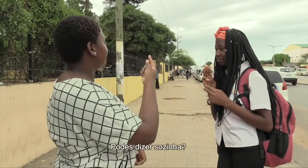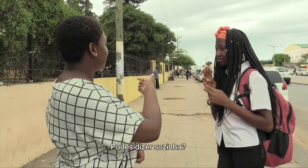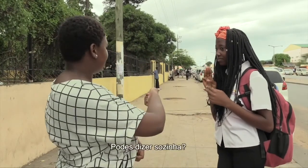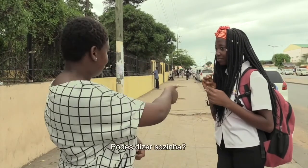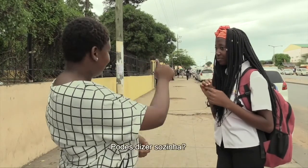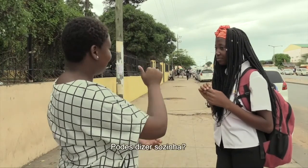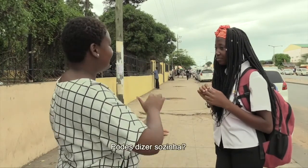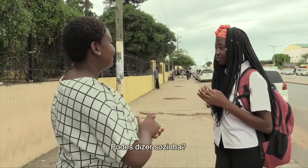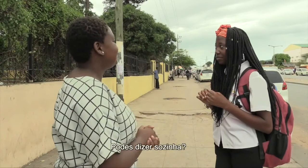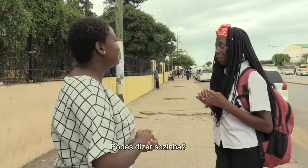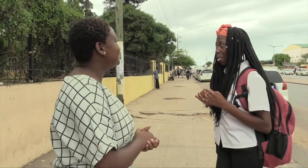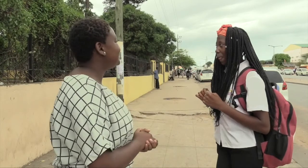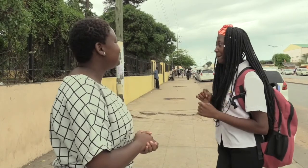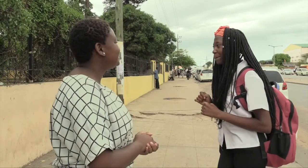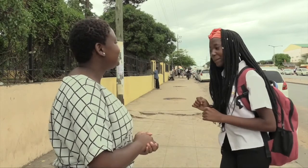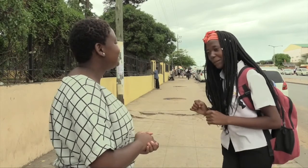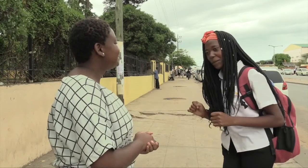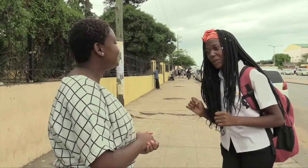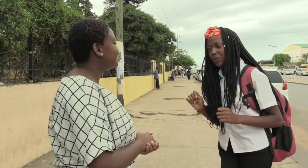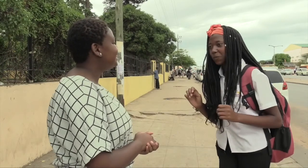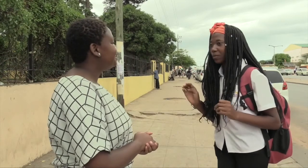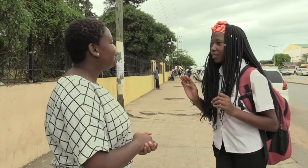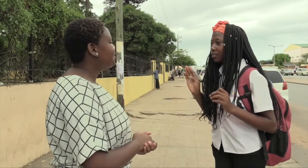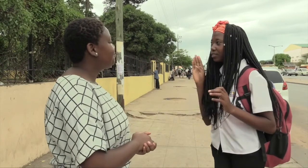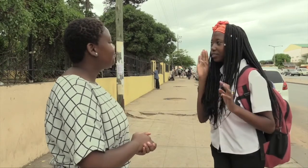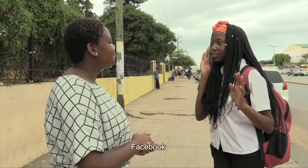Pode dizer sozinha?